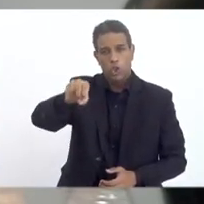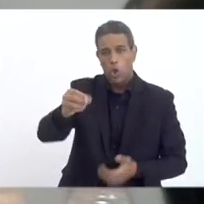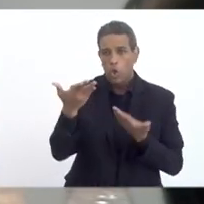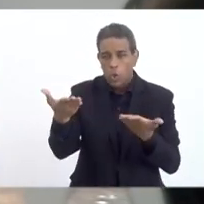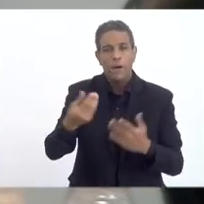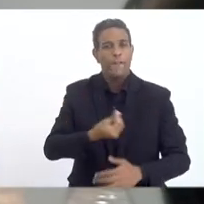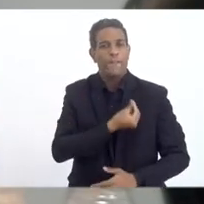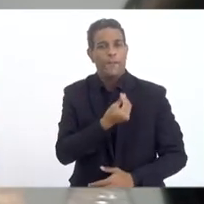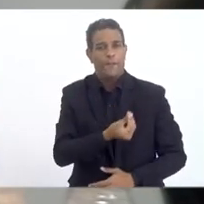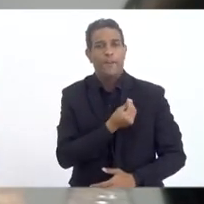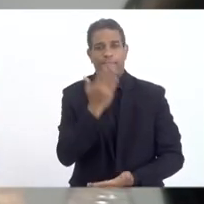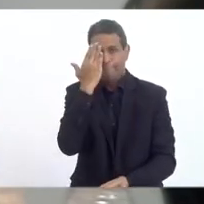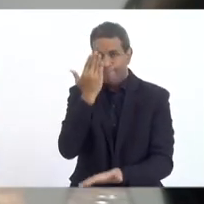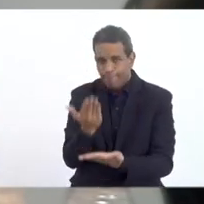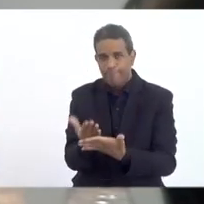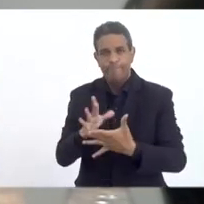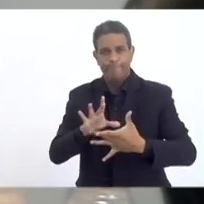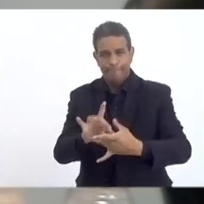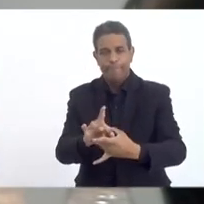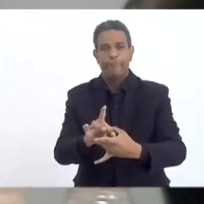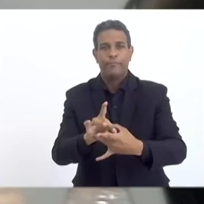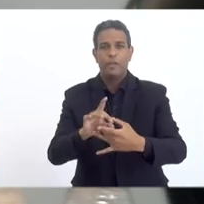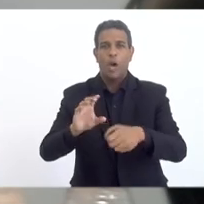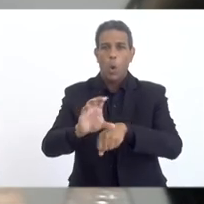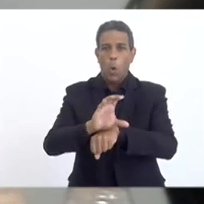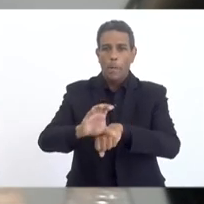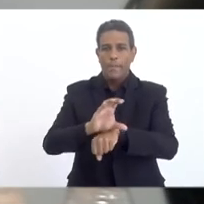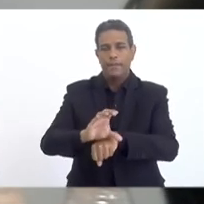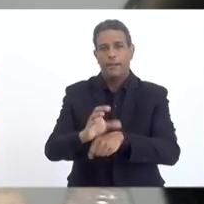pela presença e confiança aqui com a comissão.